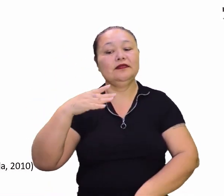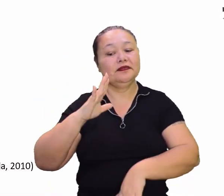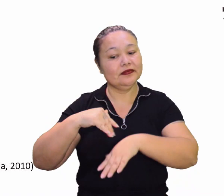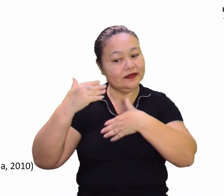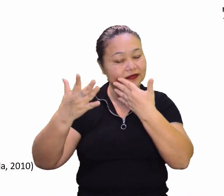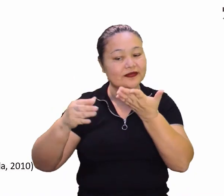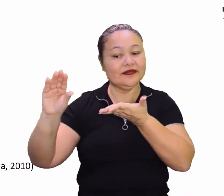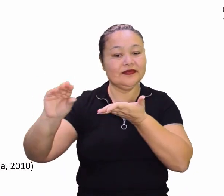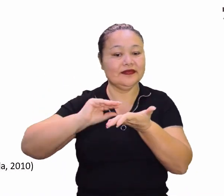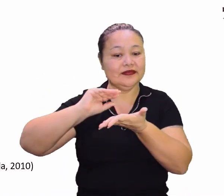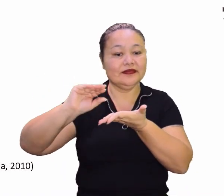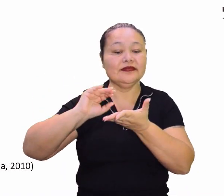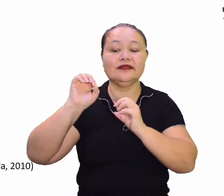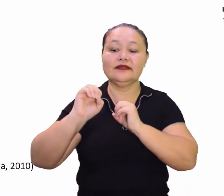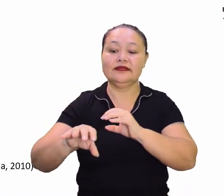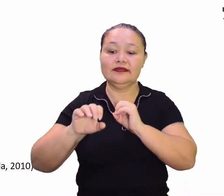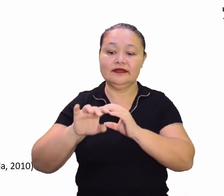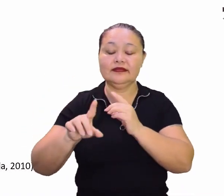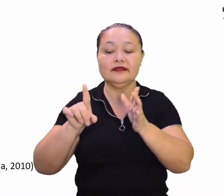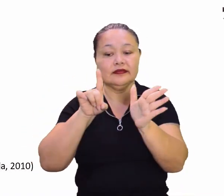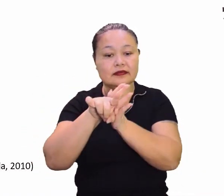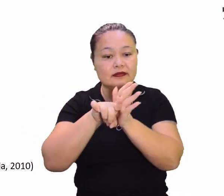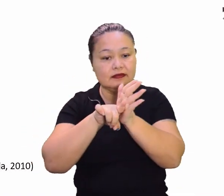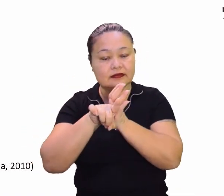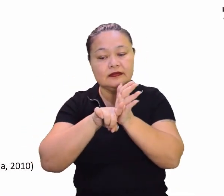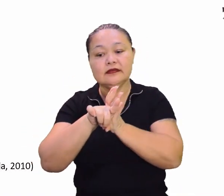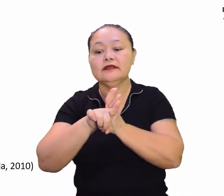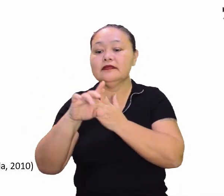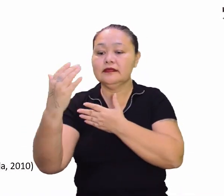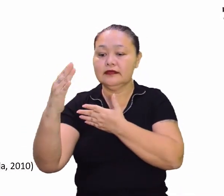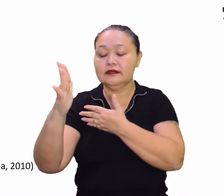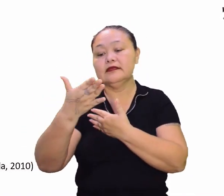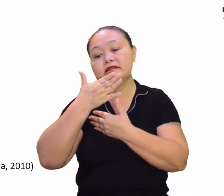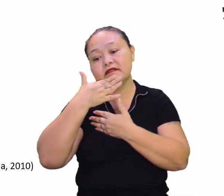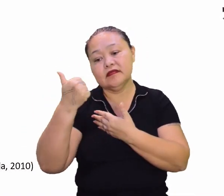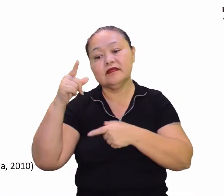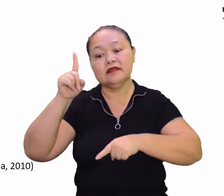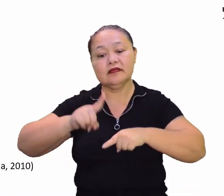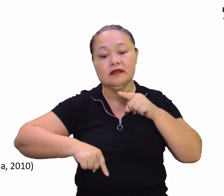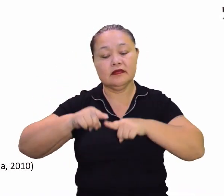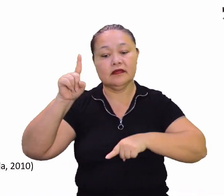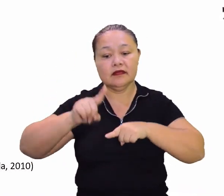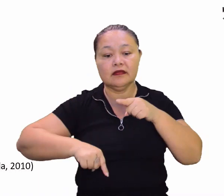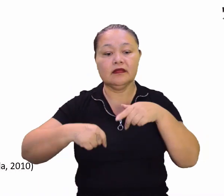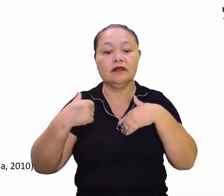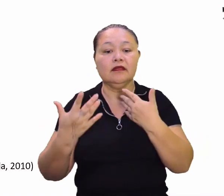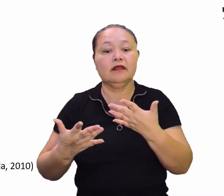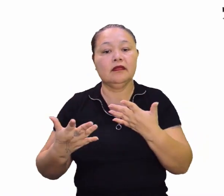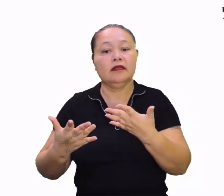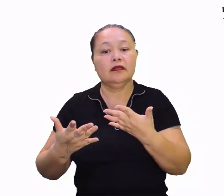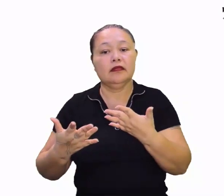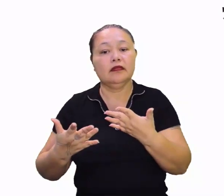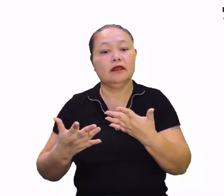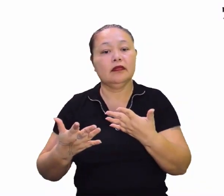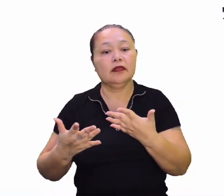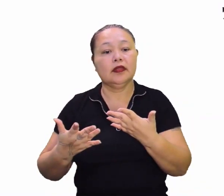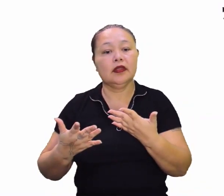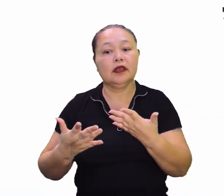eles investiram em educação e pesquisa científica e melhorou o produto deles. Muito bem.